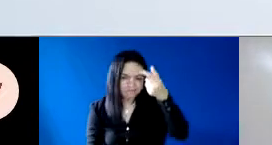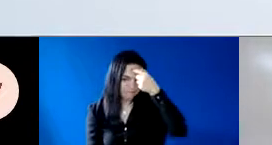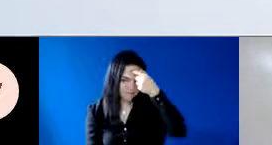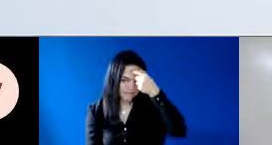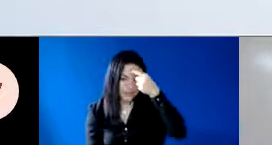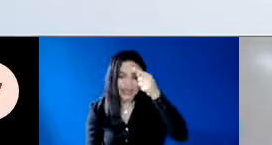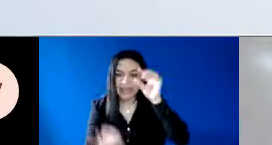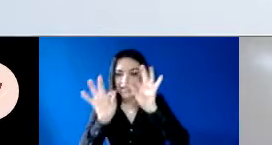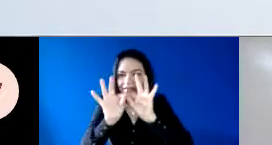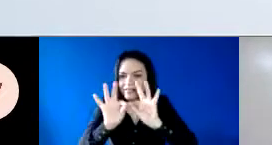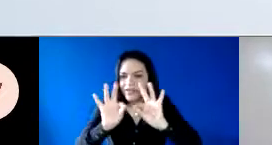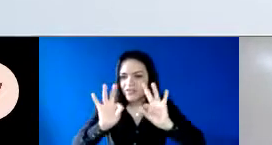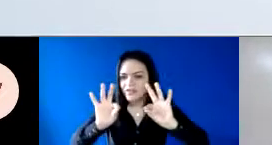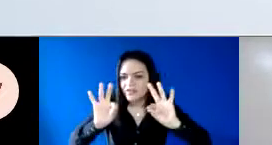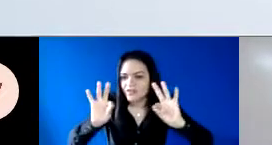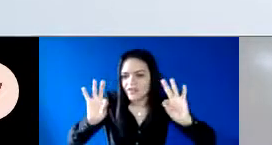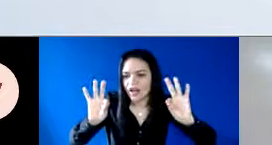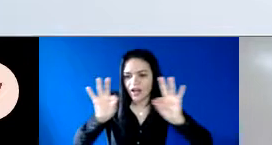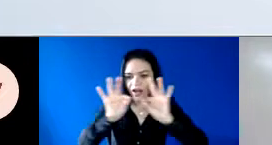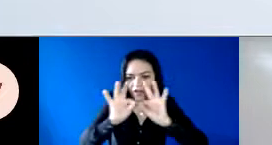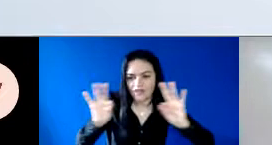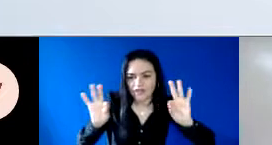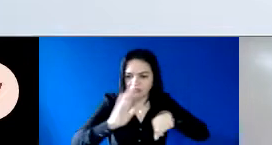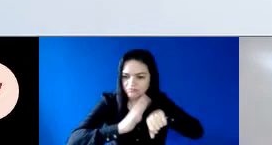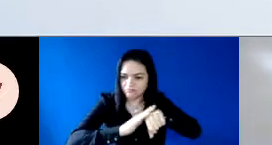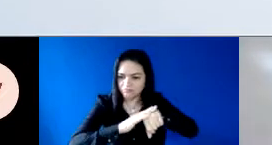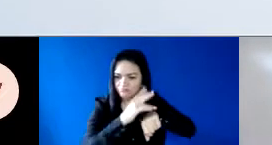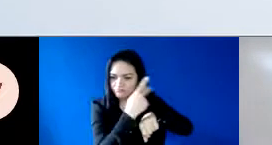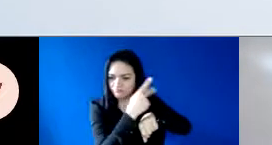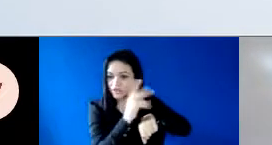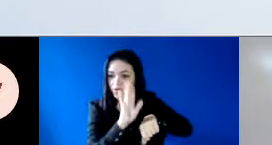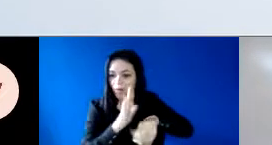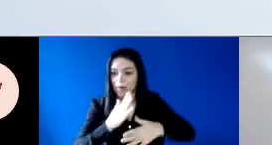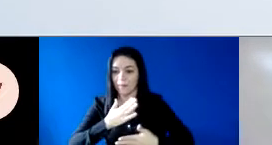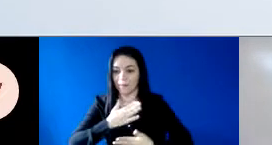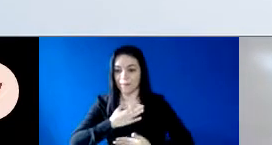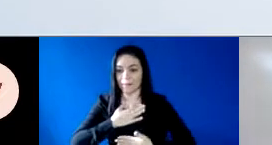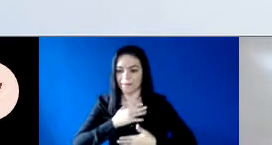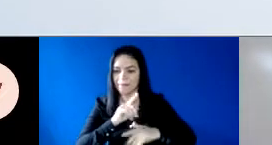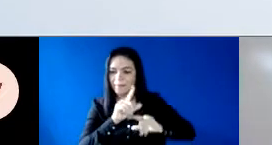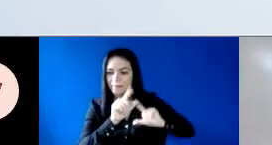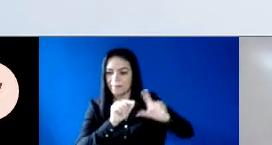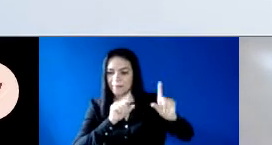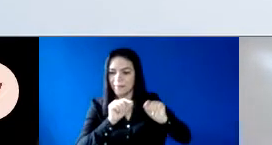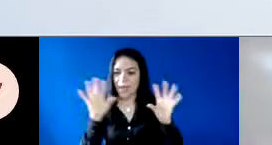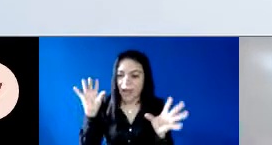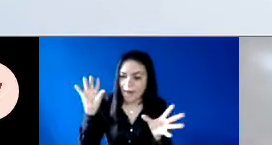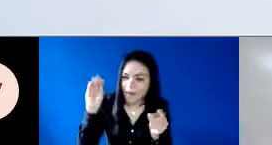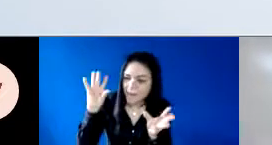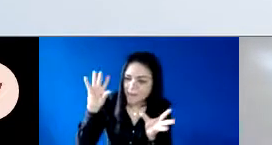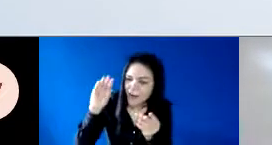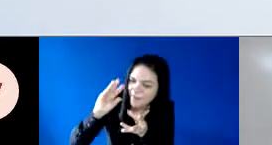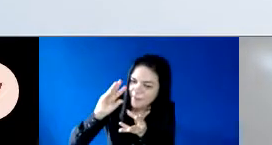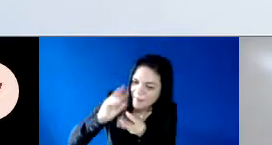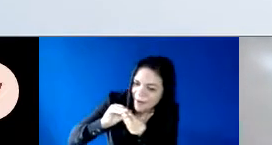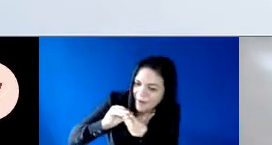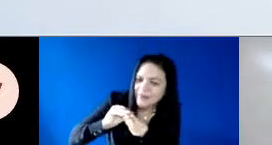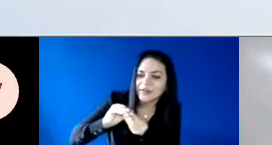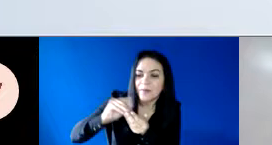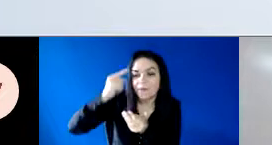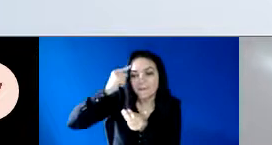essas frases não são frases dos autores, são tentativas minhas de sintetizar um pouco o pensamento que eu gostaria de